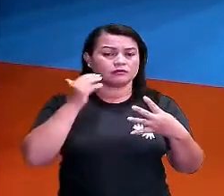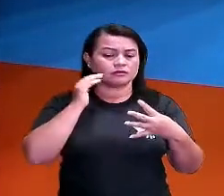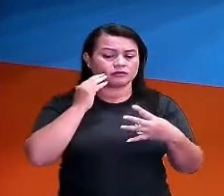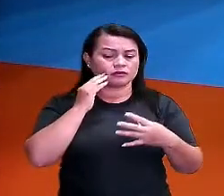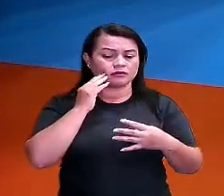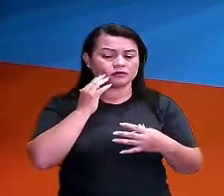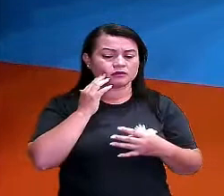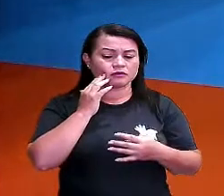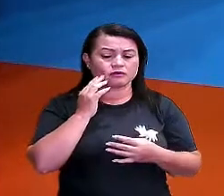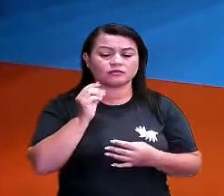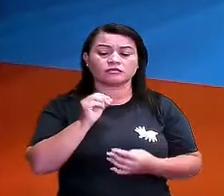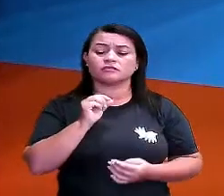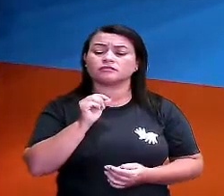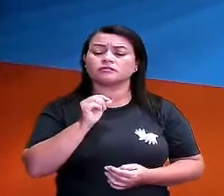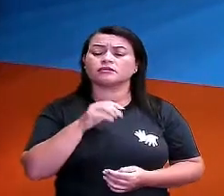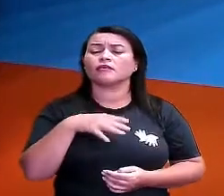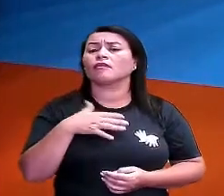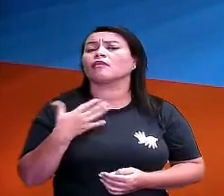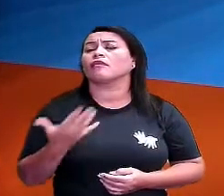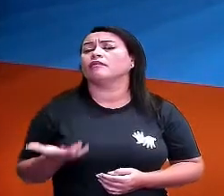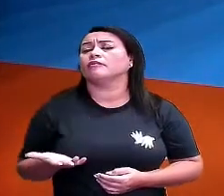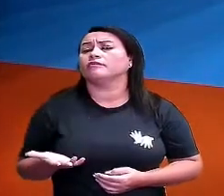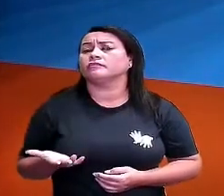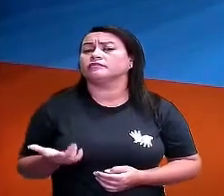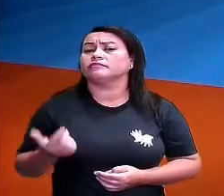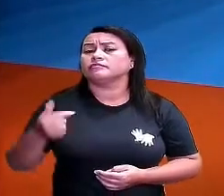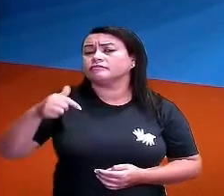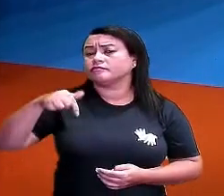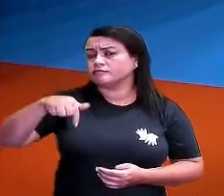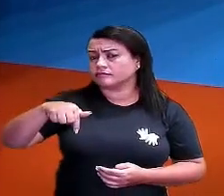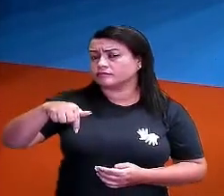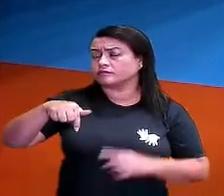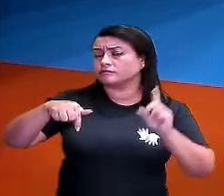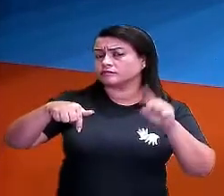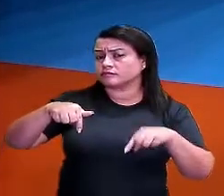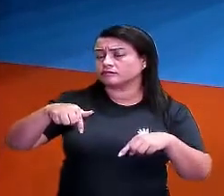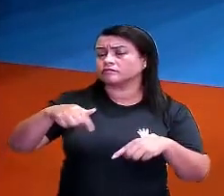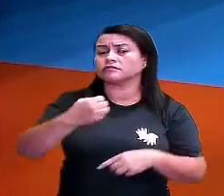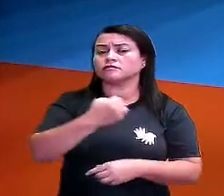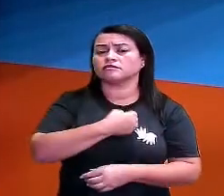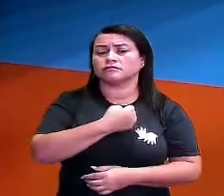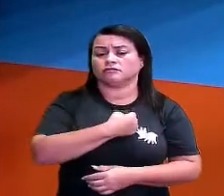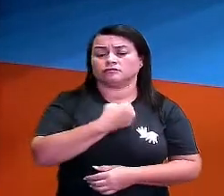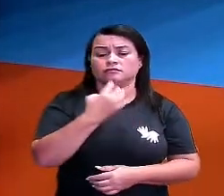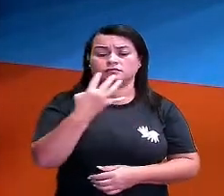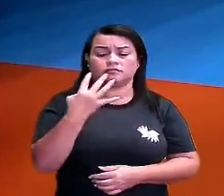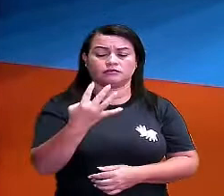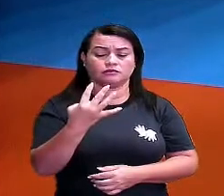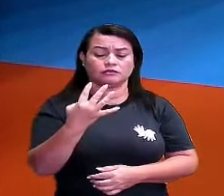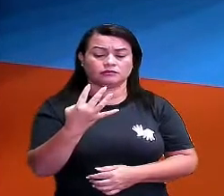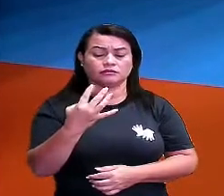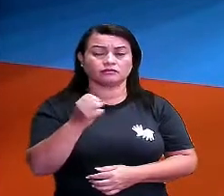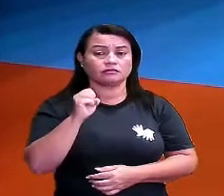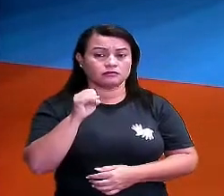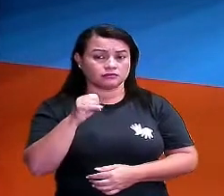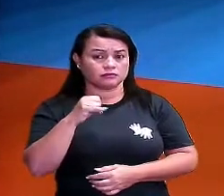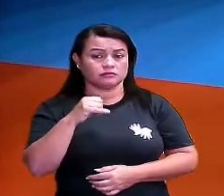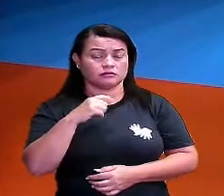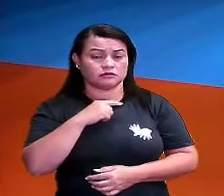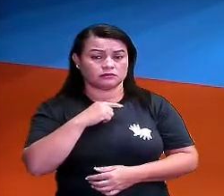multiplicação. Então, quem é meu quociente? 4. Eu sei que se eu dividir por 6, eu vou